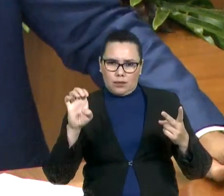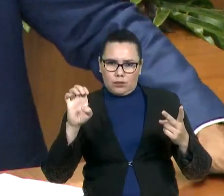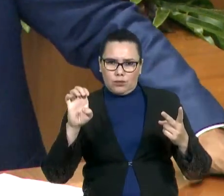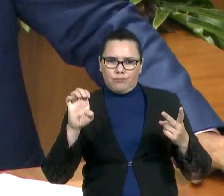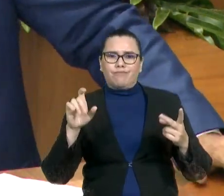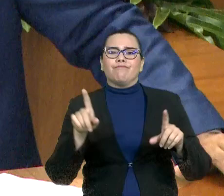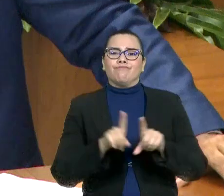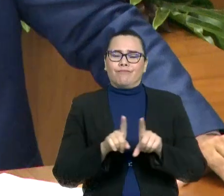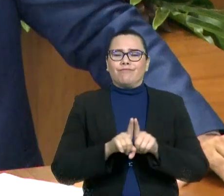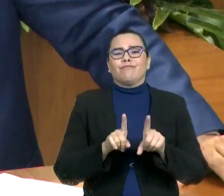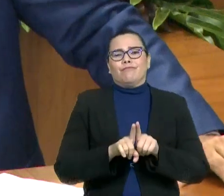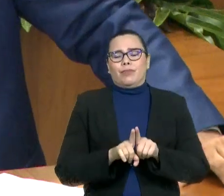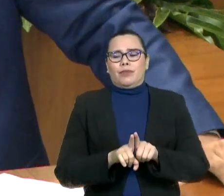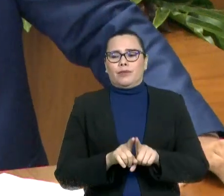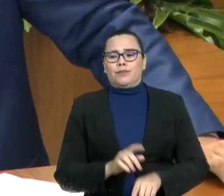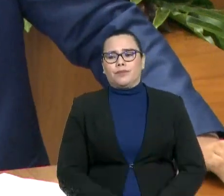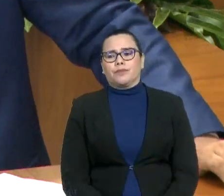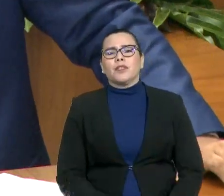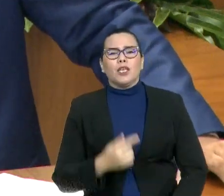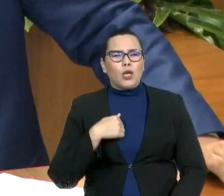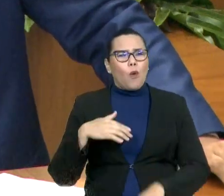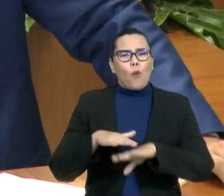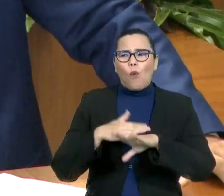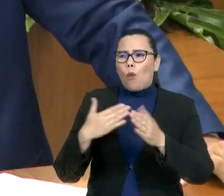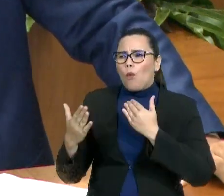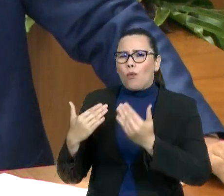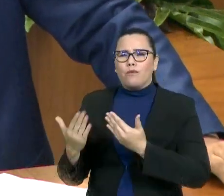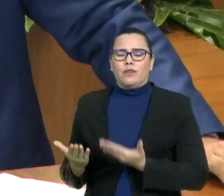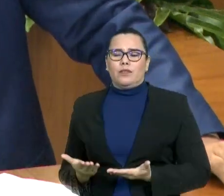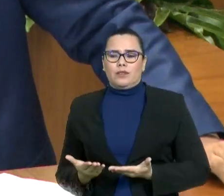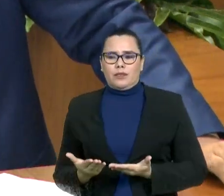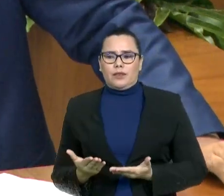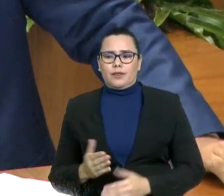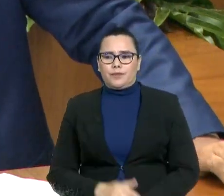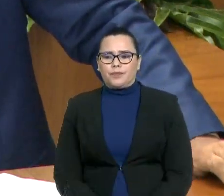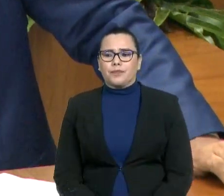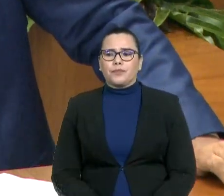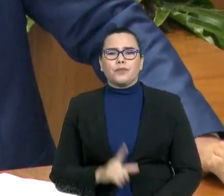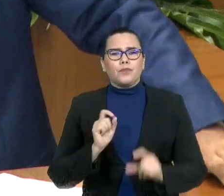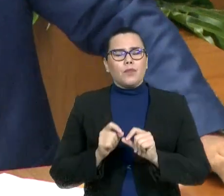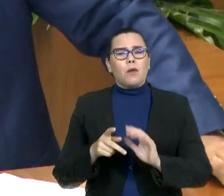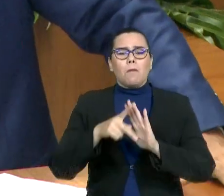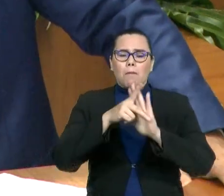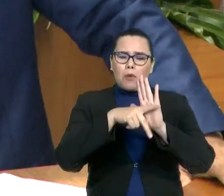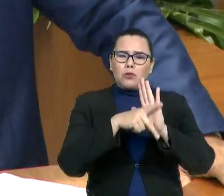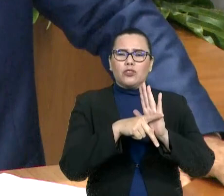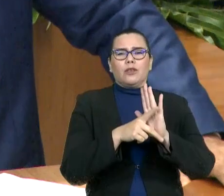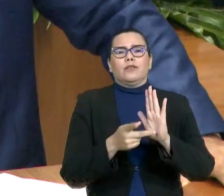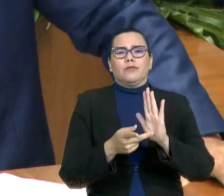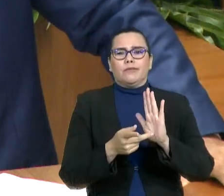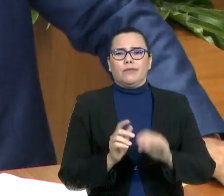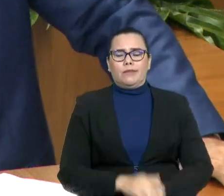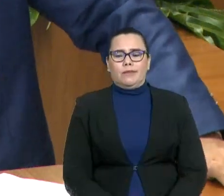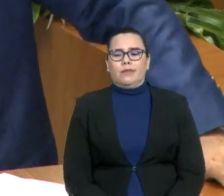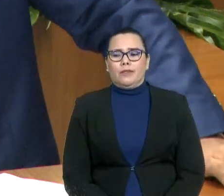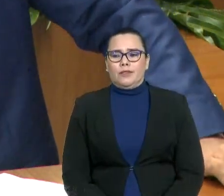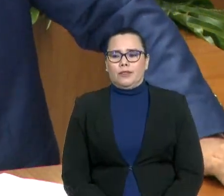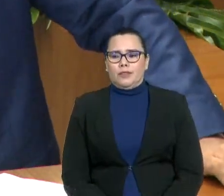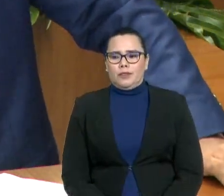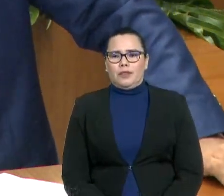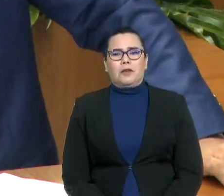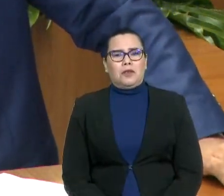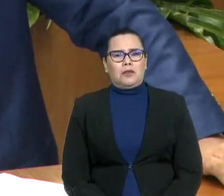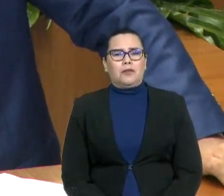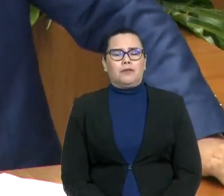com o professor Ítalo Judoca, que é também um dos professores do projeto, idealizadores do projeto, defende o